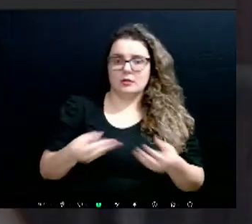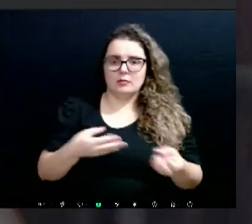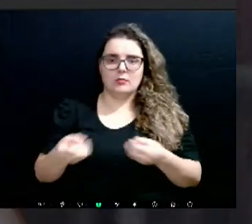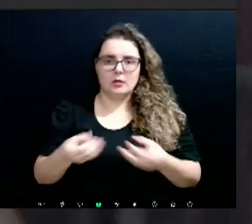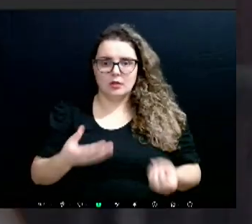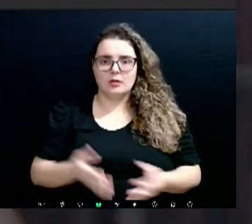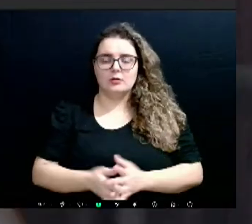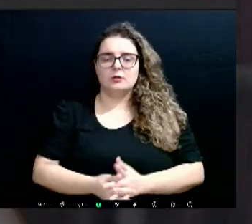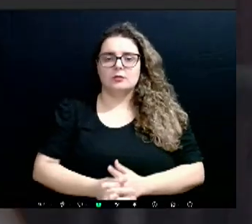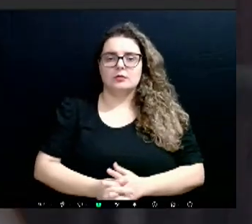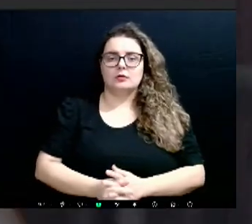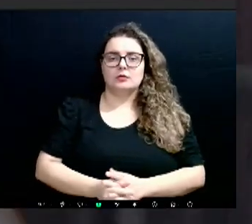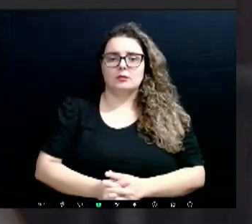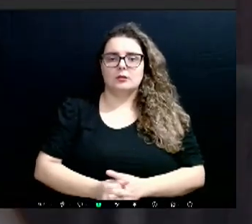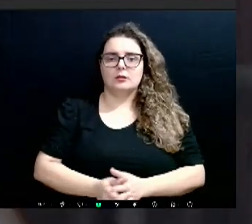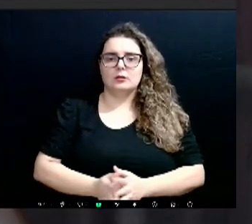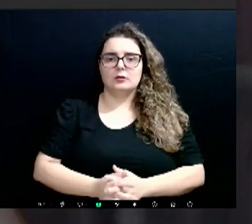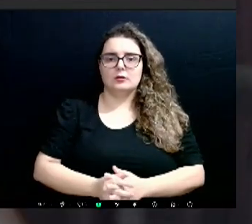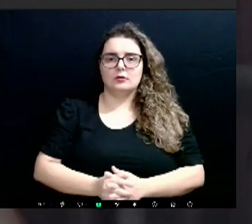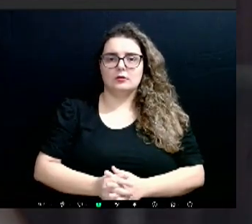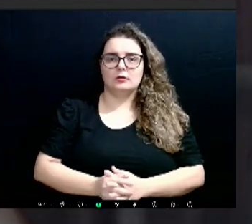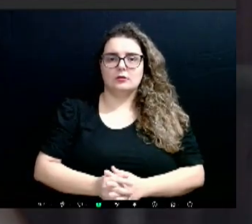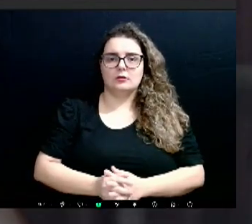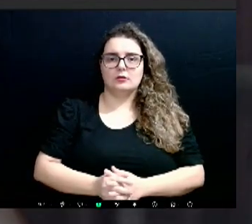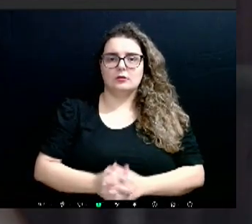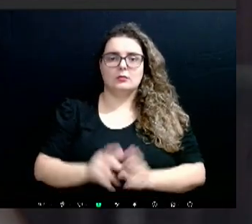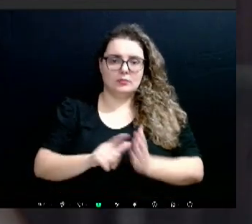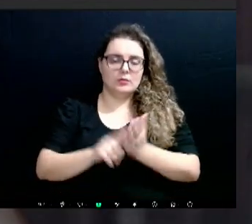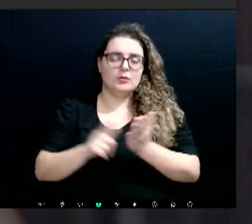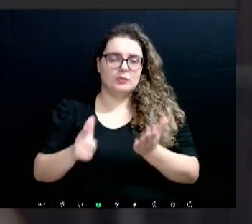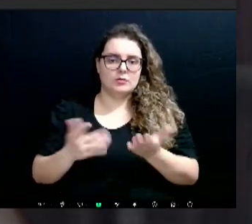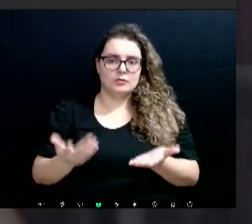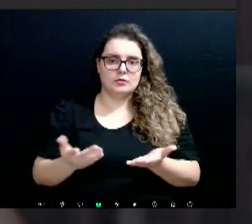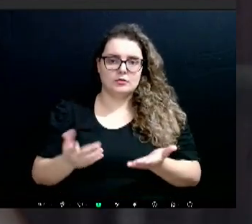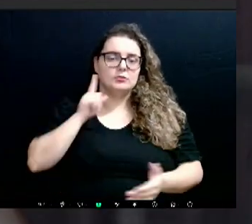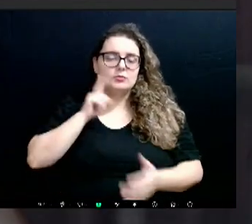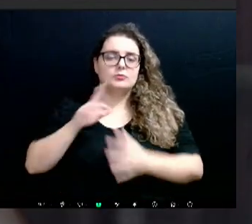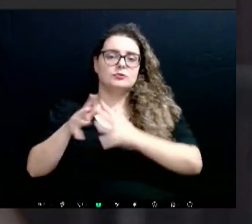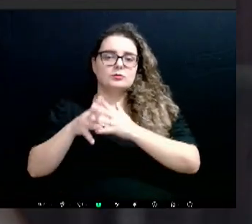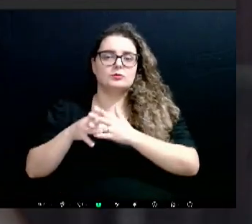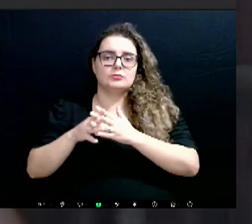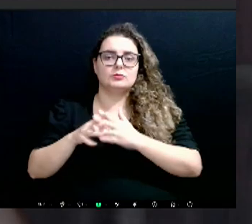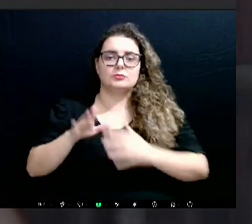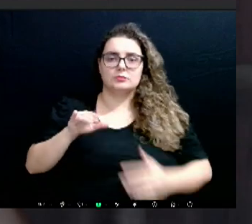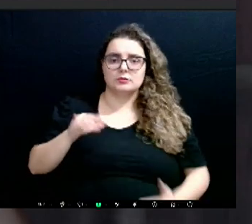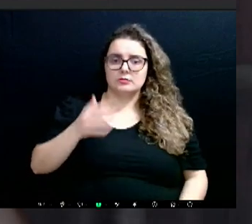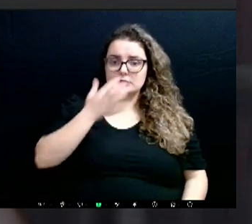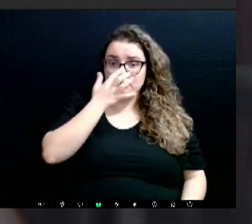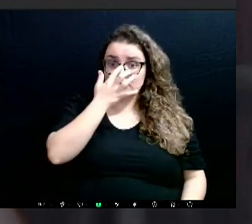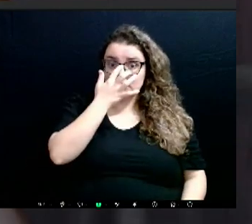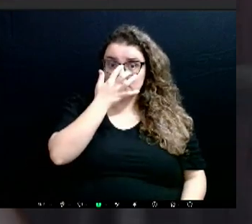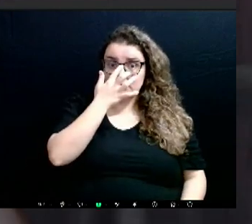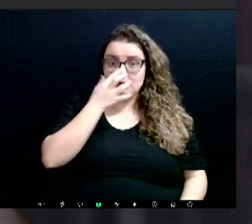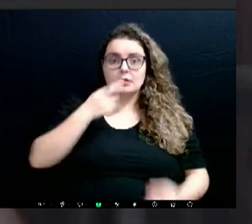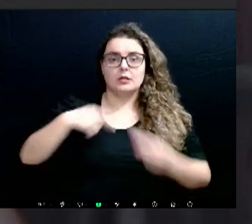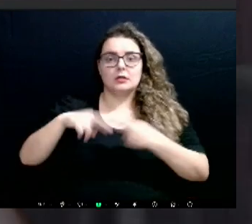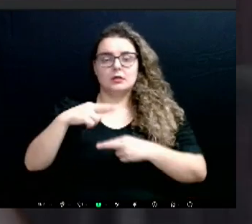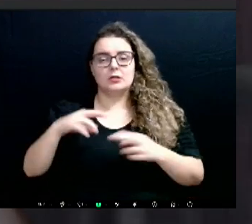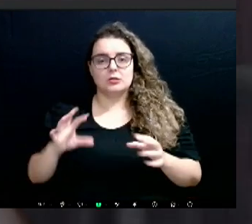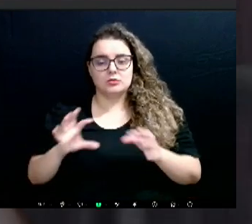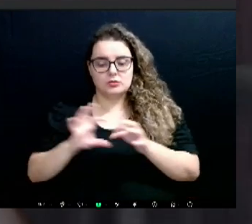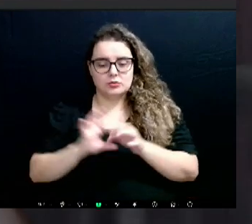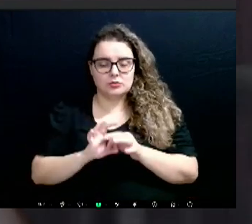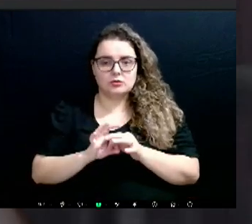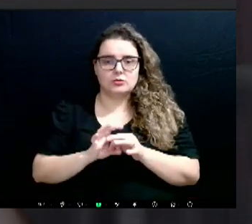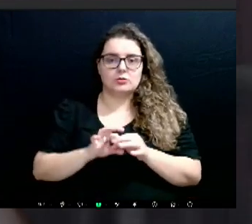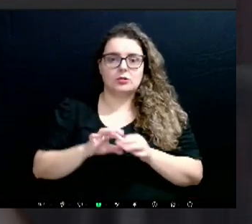Curie Medical, é um jornal, né, de uma revista científica, que ele chega a associar que o nível de substâncias que